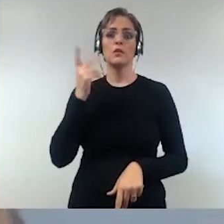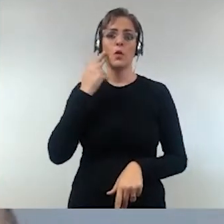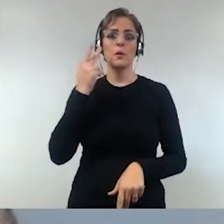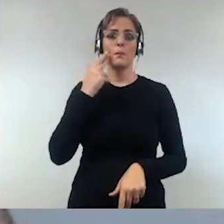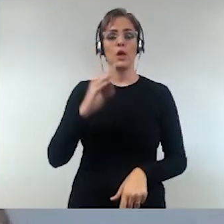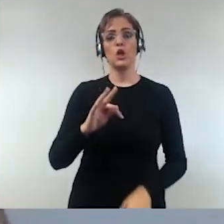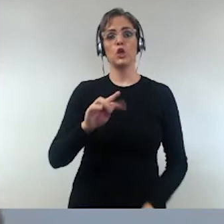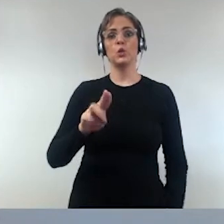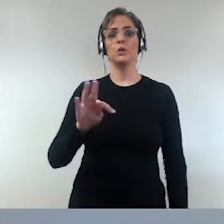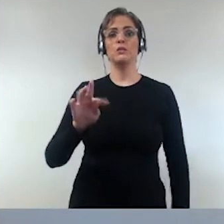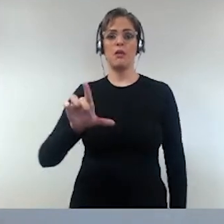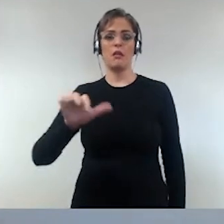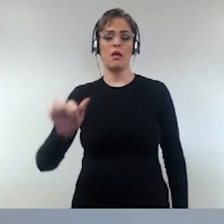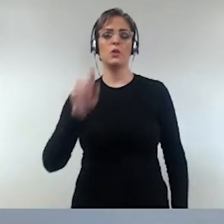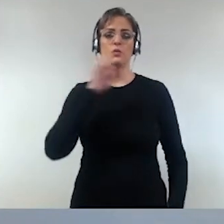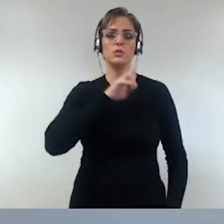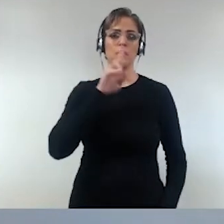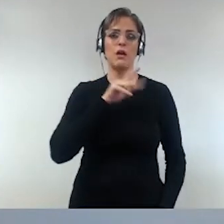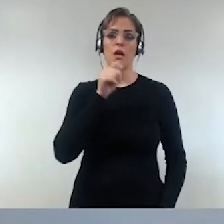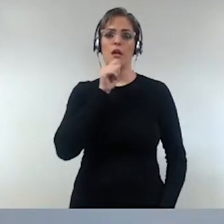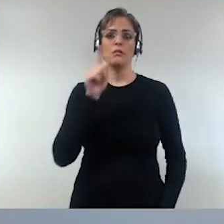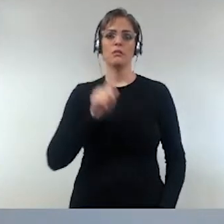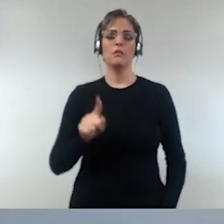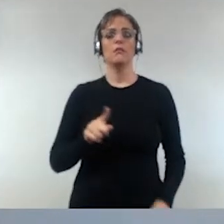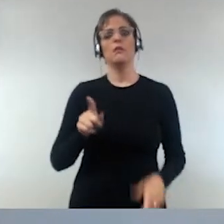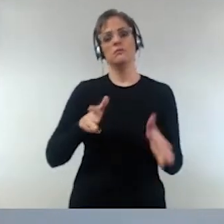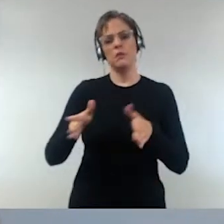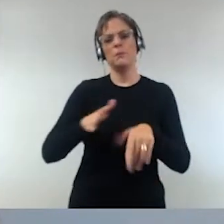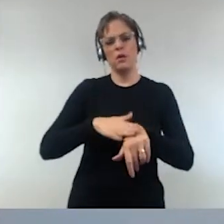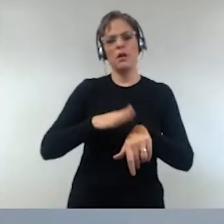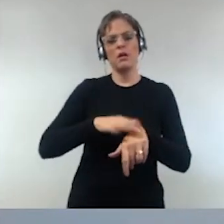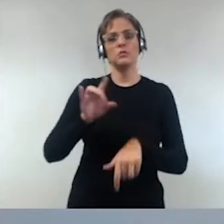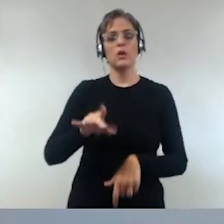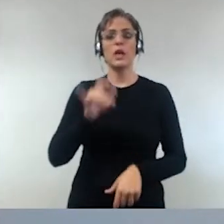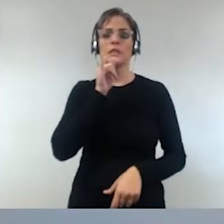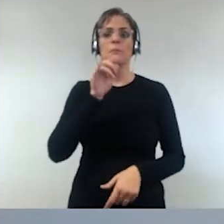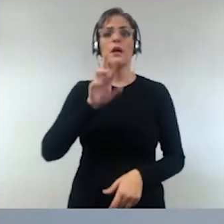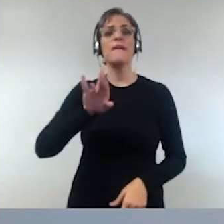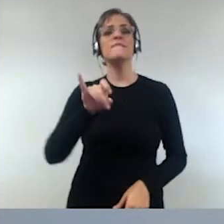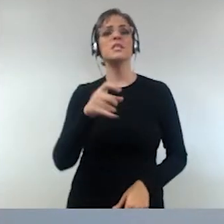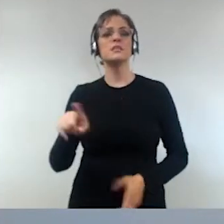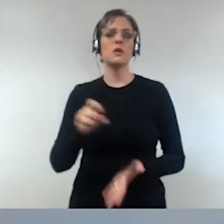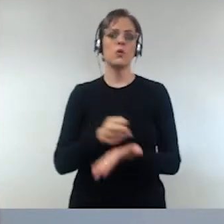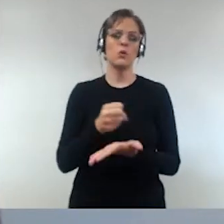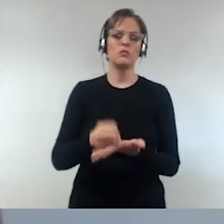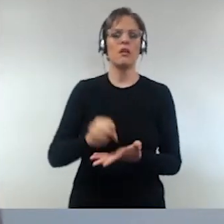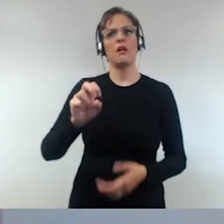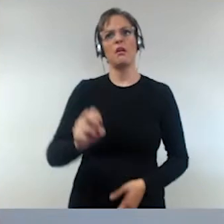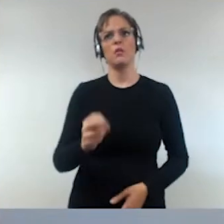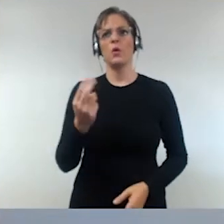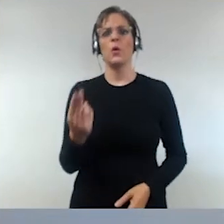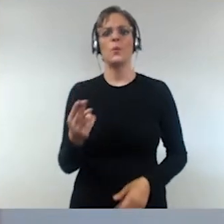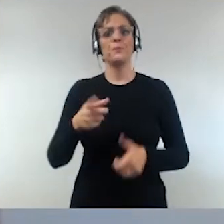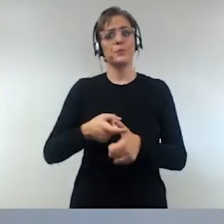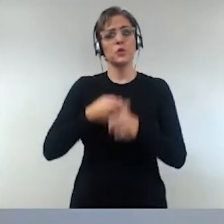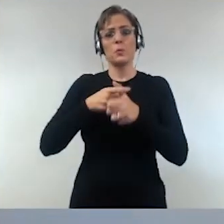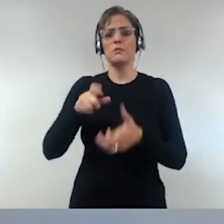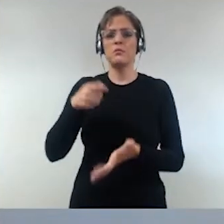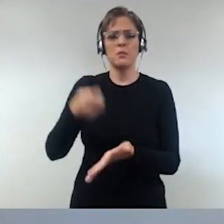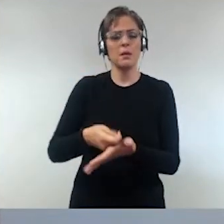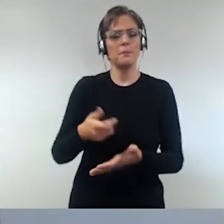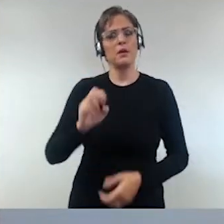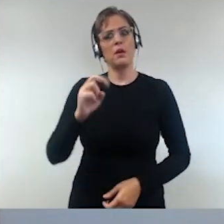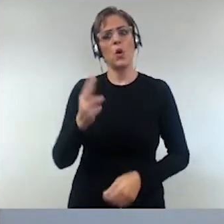com uma cognição que não é exauriente, né, que é perfunctória, como revisão de contratos, efeitos, suspensão de